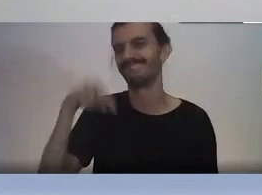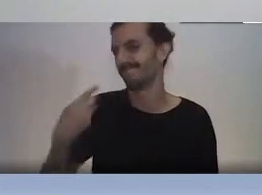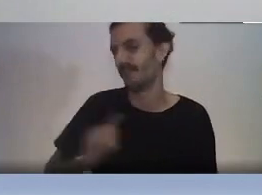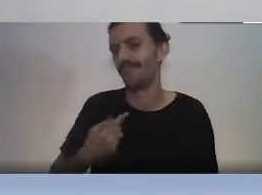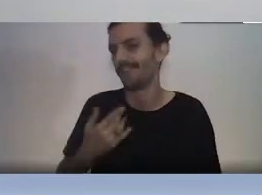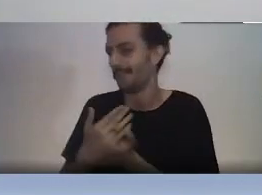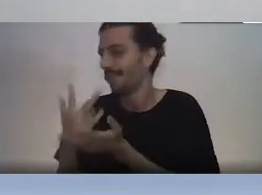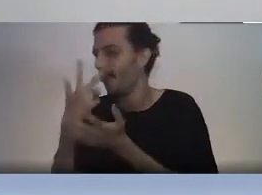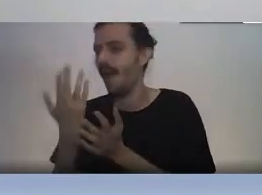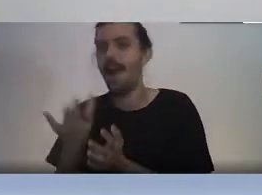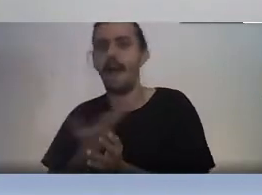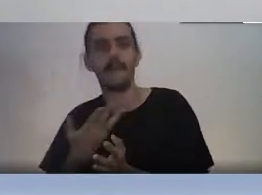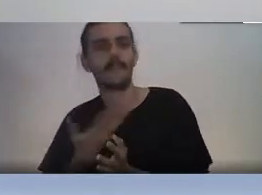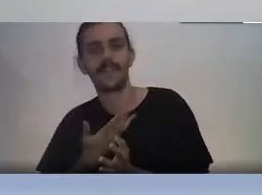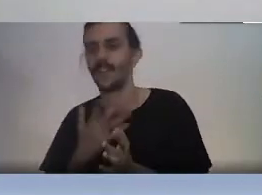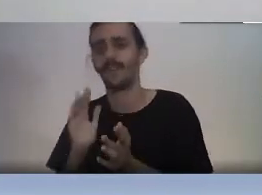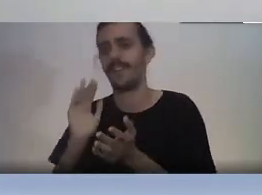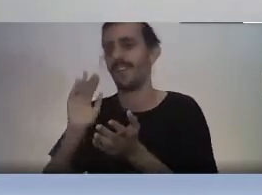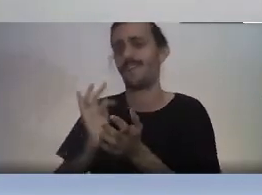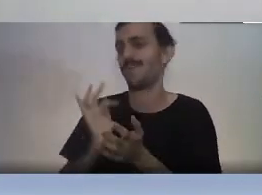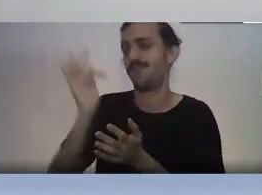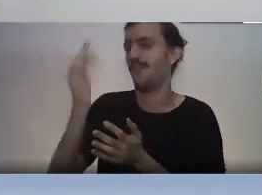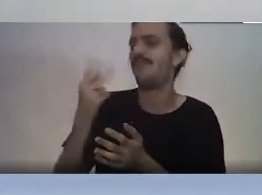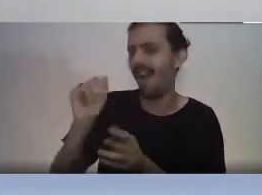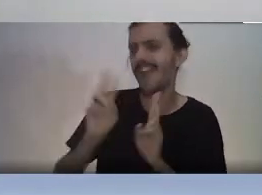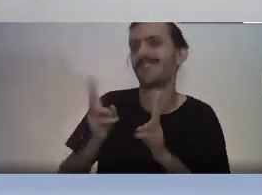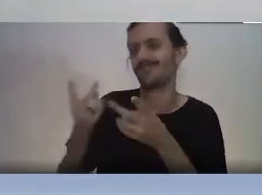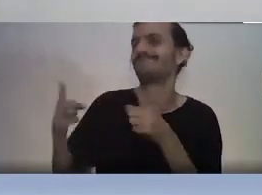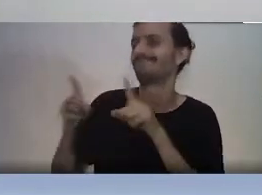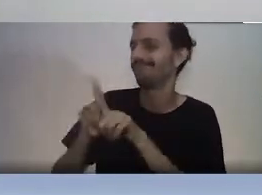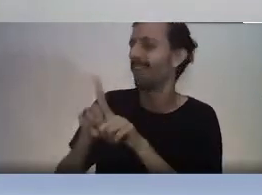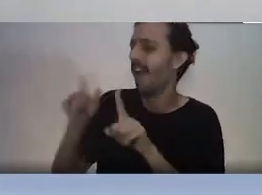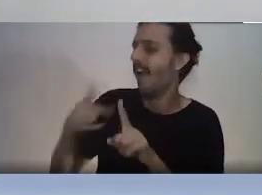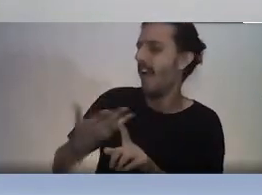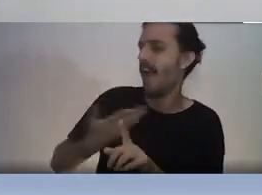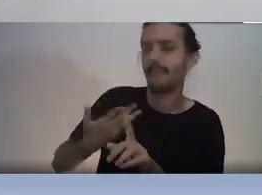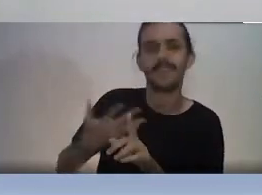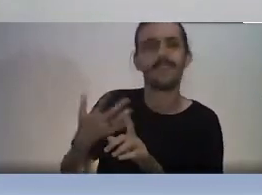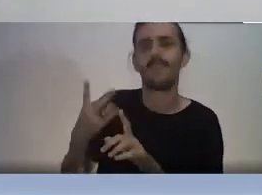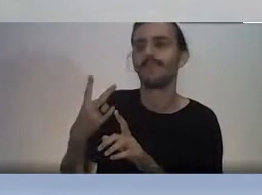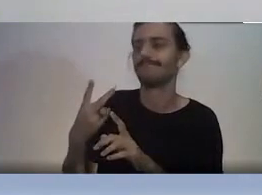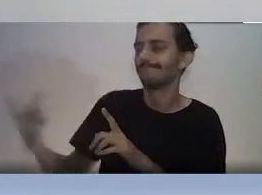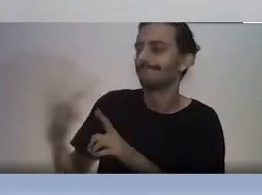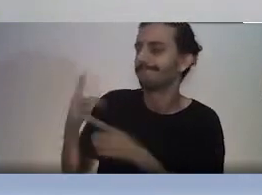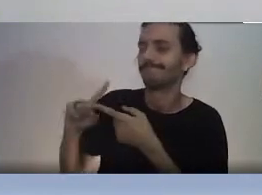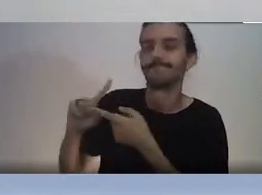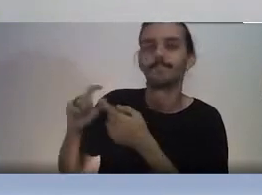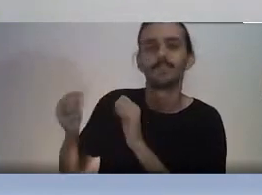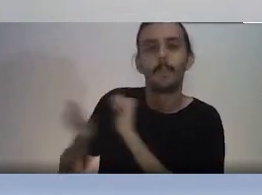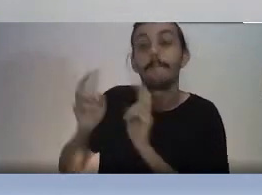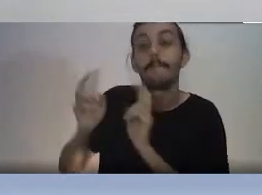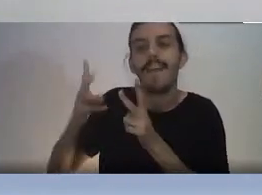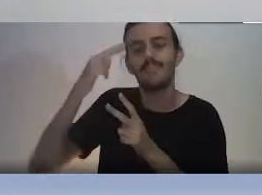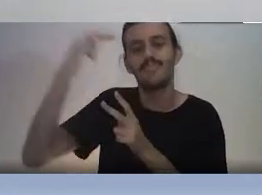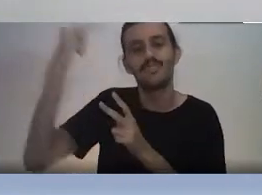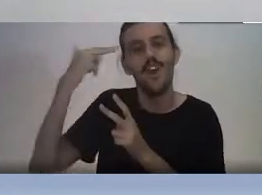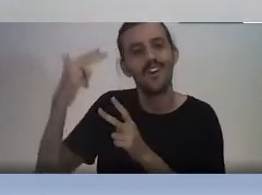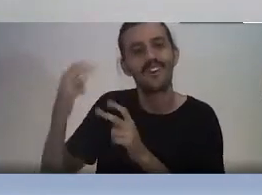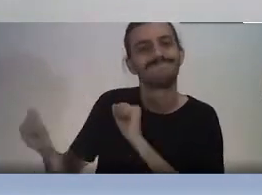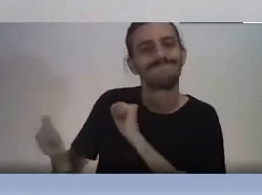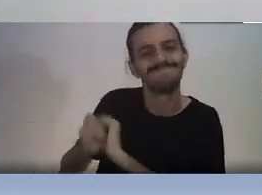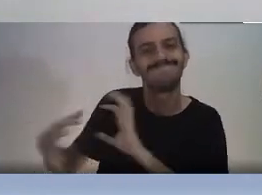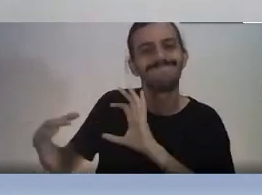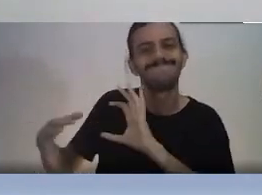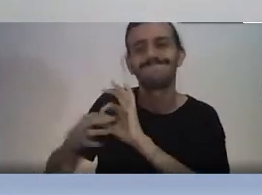conhecemos pessoas para compartilhar um sonho, uma vida. Conhecemos histórias de quem trabalha e estuda, de quem veio de longe, de quem deixou